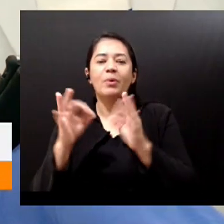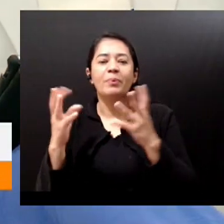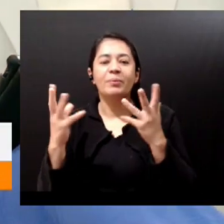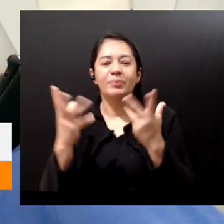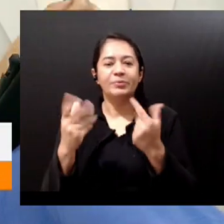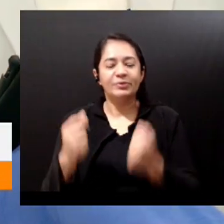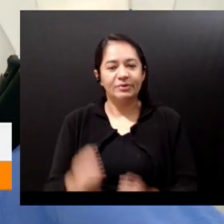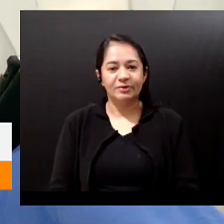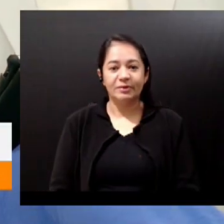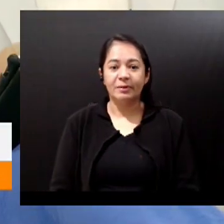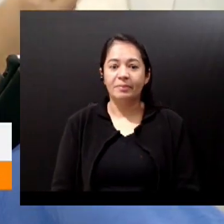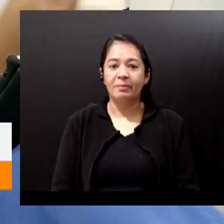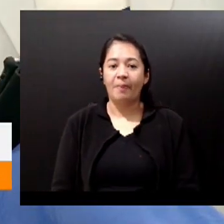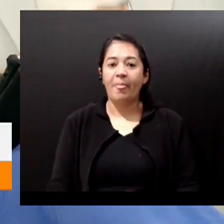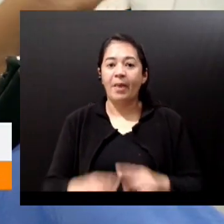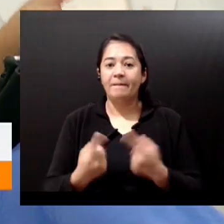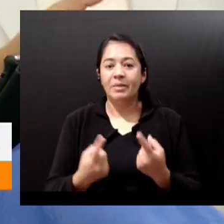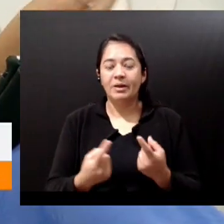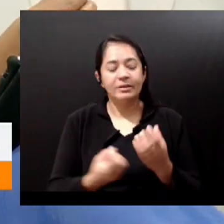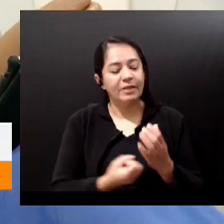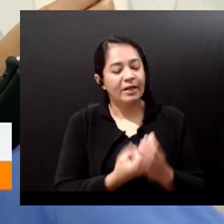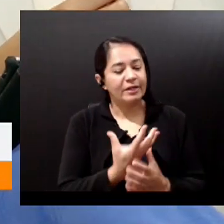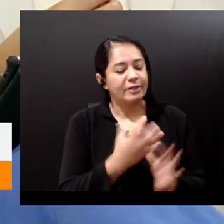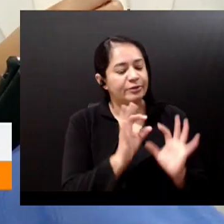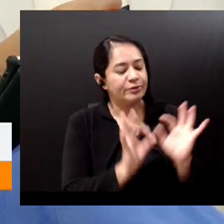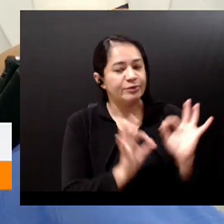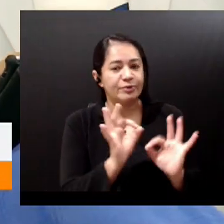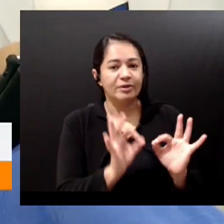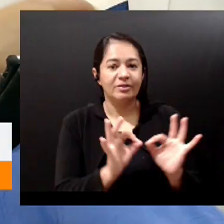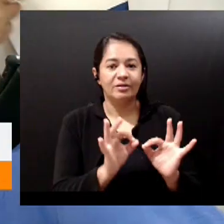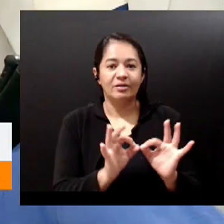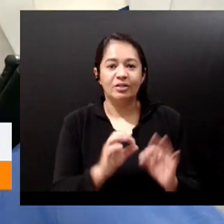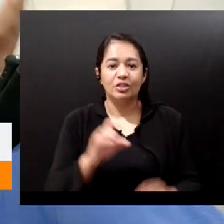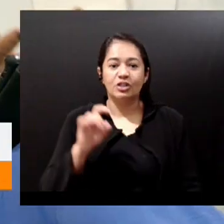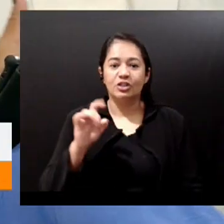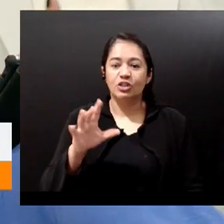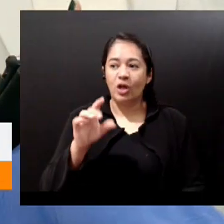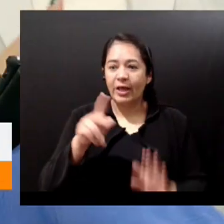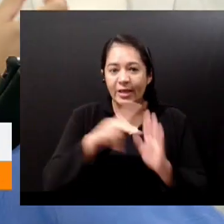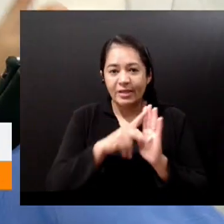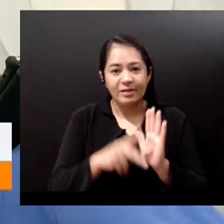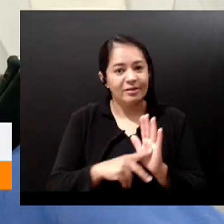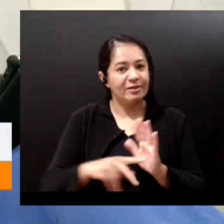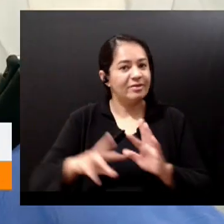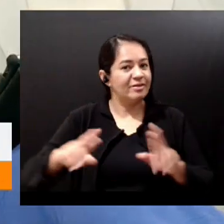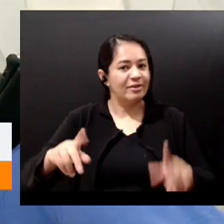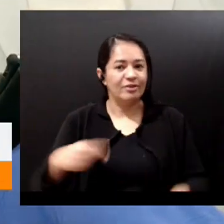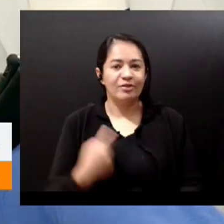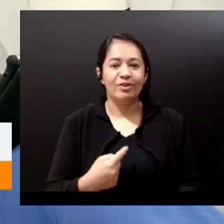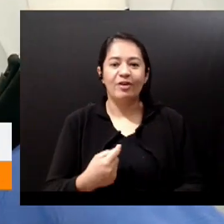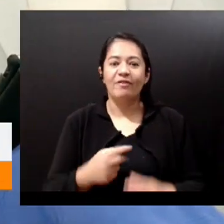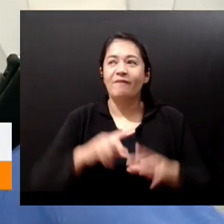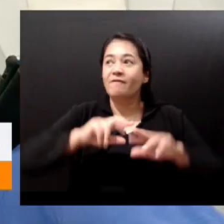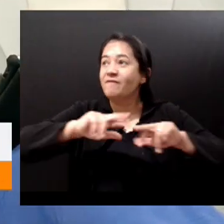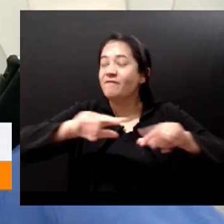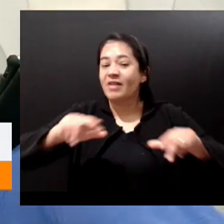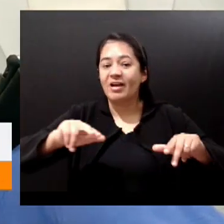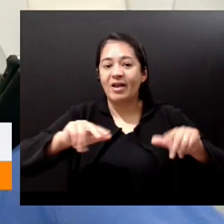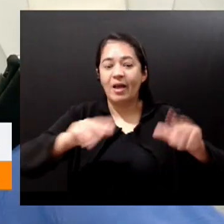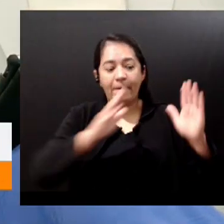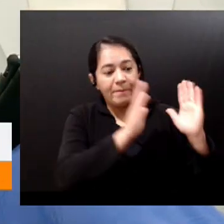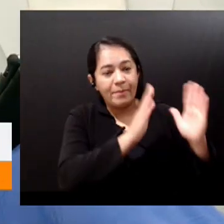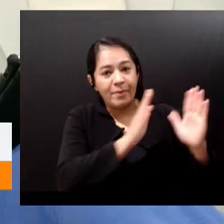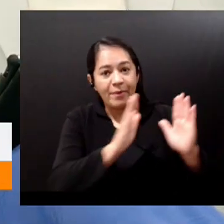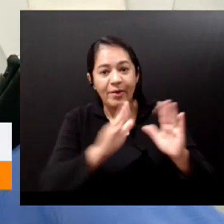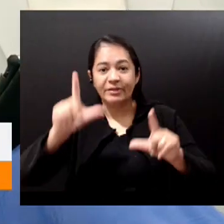na construção, na redação, não se constrói só esse programa. A gente constrói a programação de uma TV toda. Então,